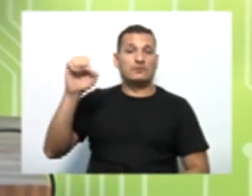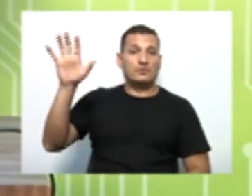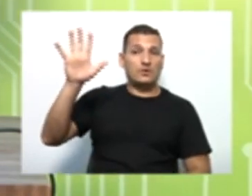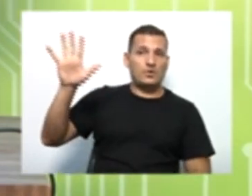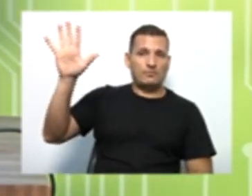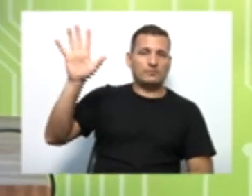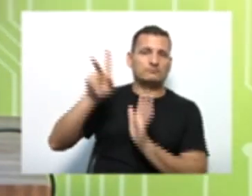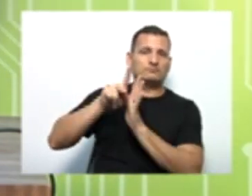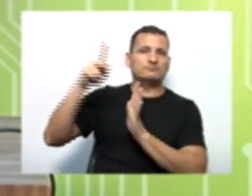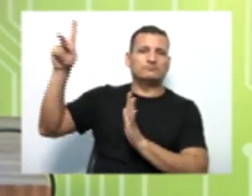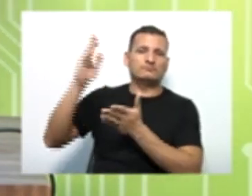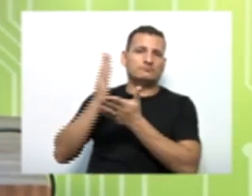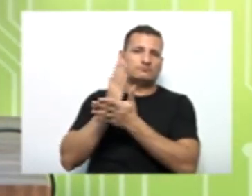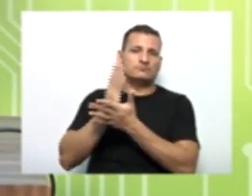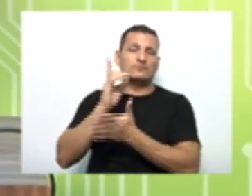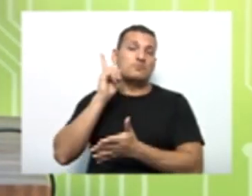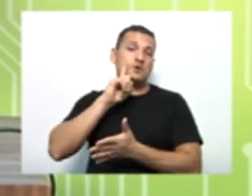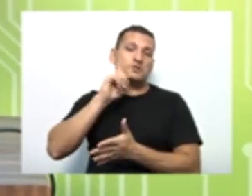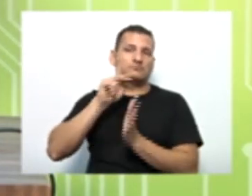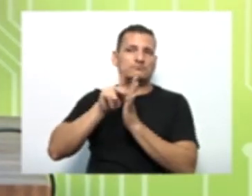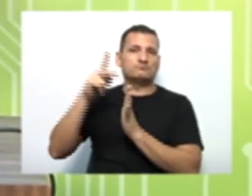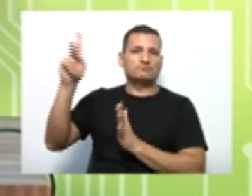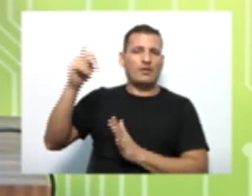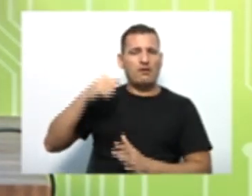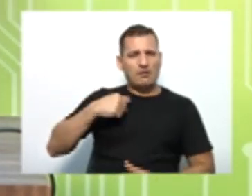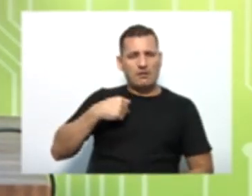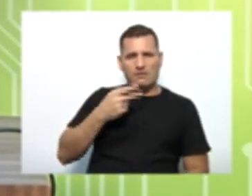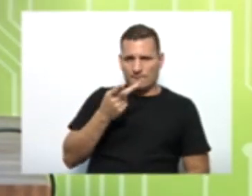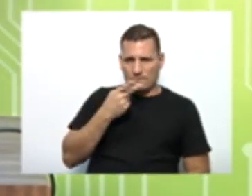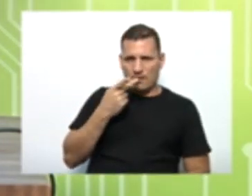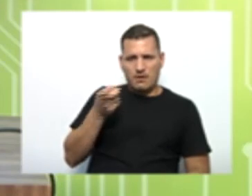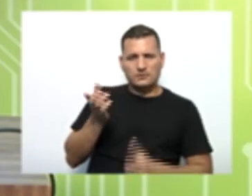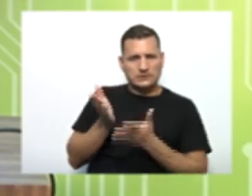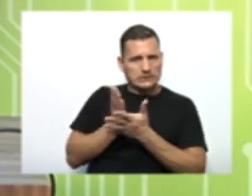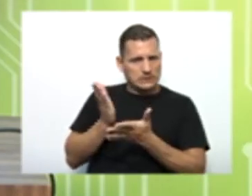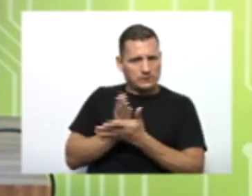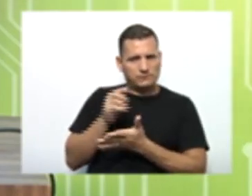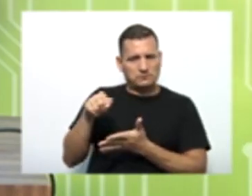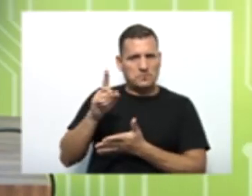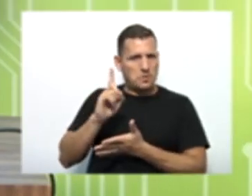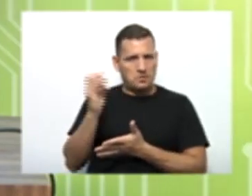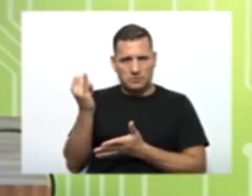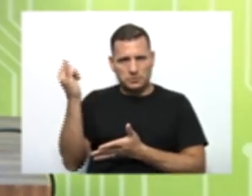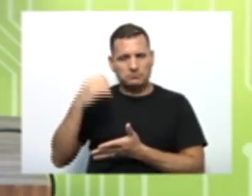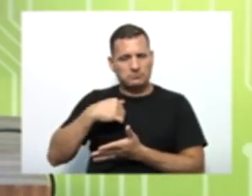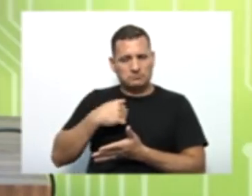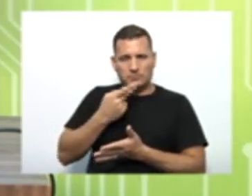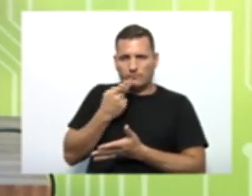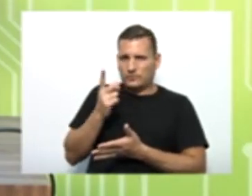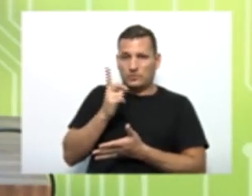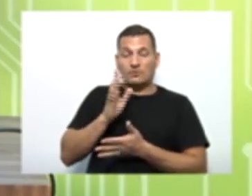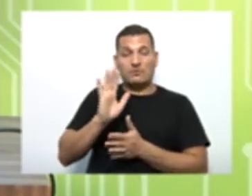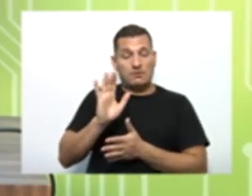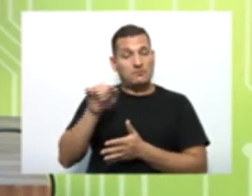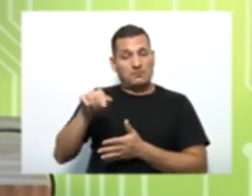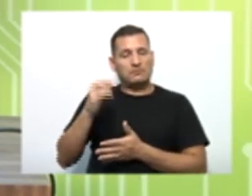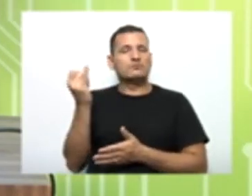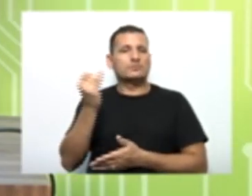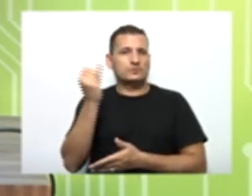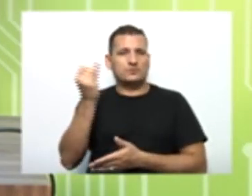estava sensacional, eu fiquei realmente muito encantado mesmo. E daqui a pouquinho a gente comenta as respostas